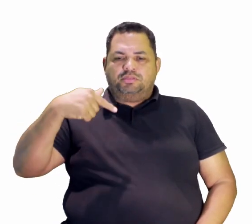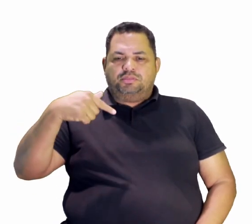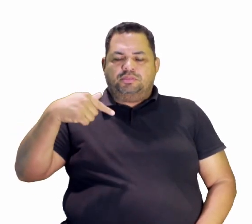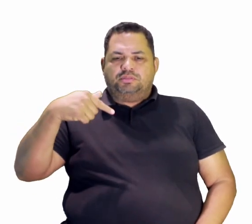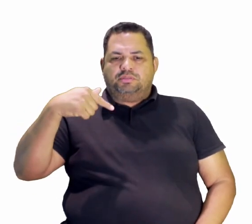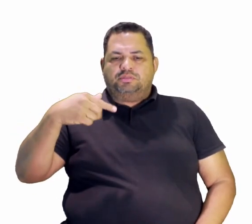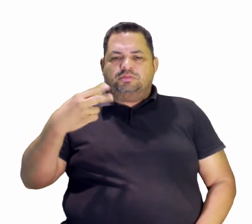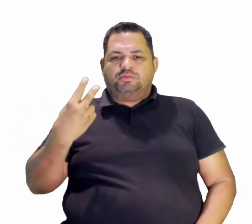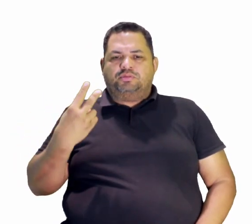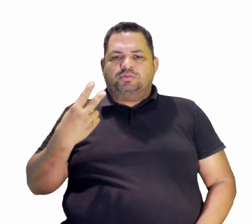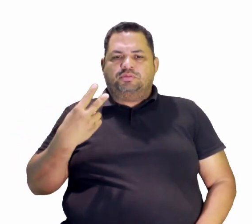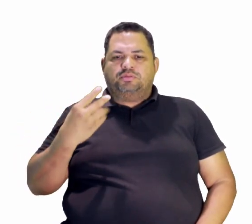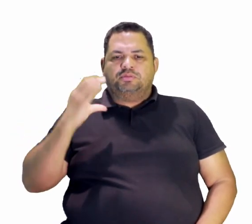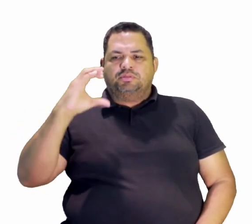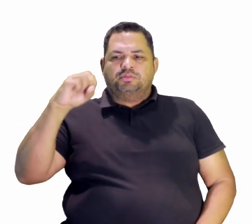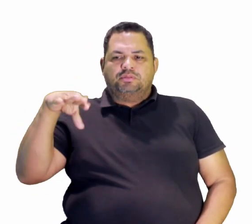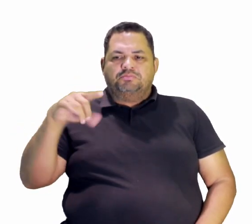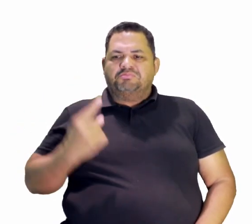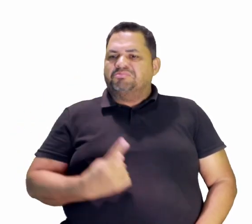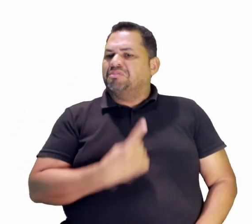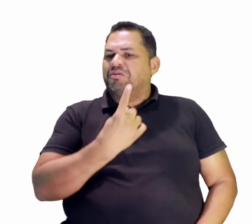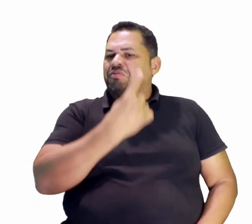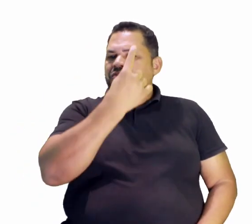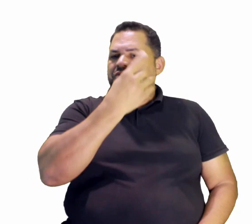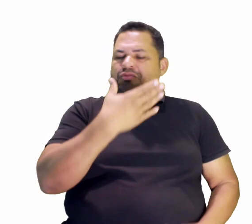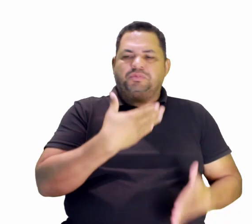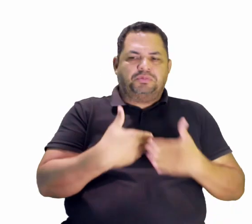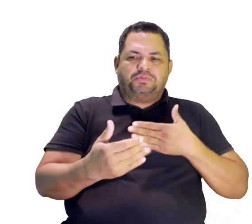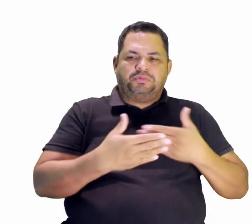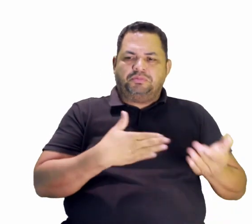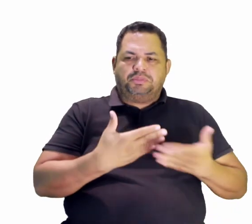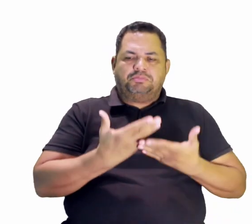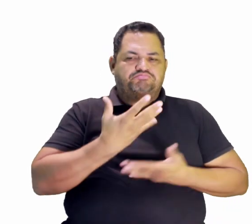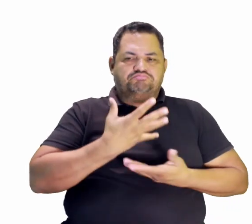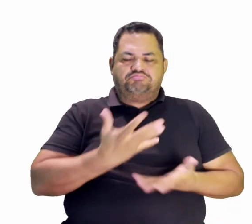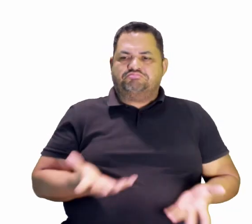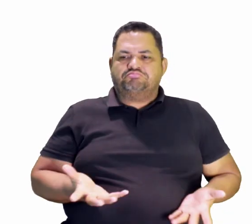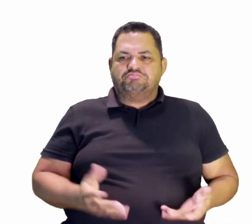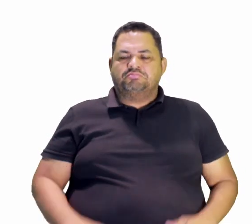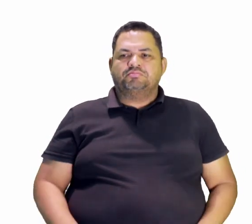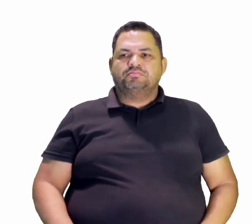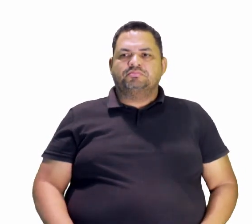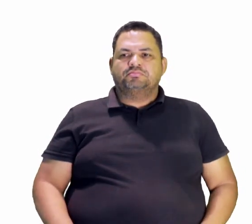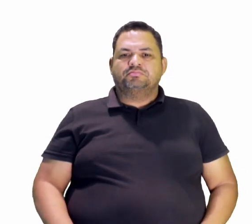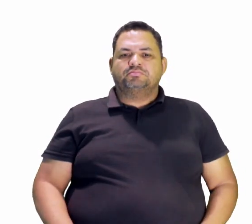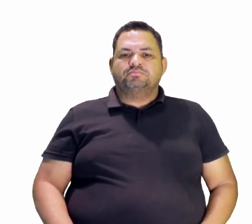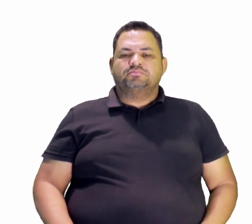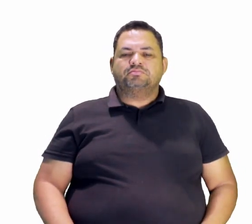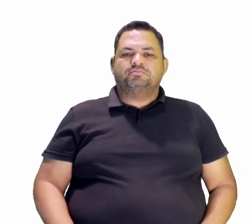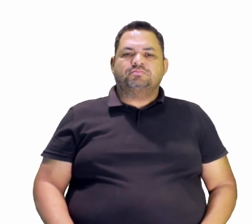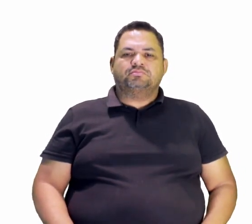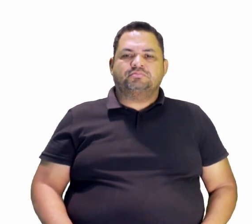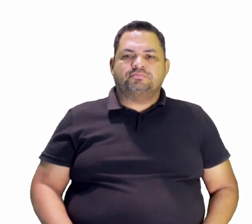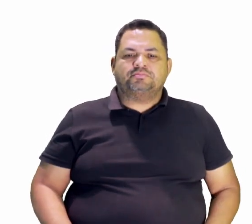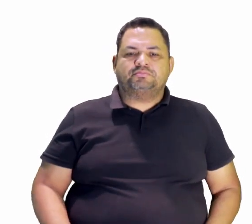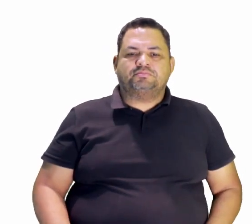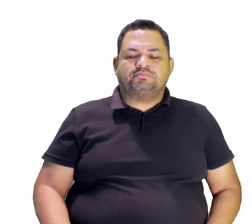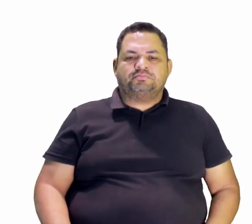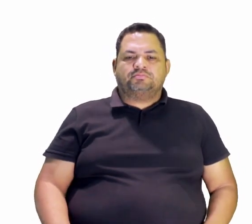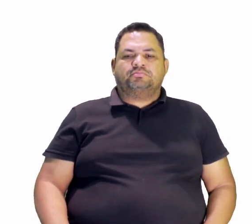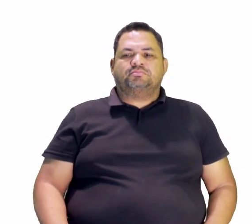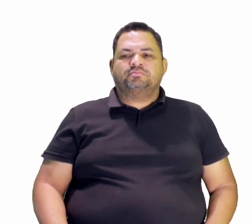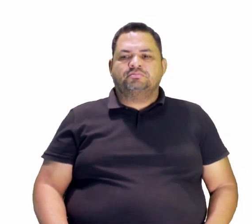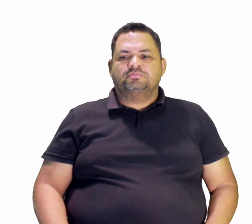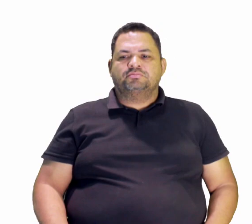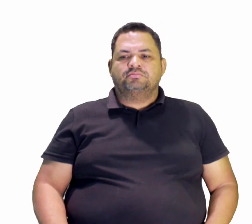ela está deitada, em pé, isso é o tamanho dela, que a gente chama de altura, né? Certo? Então, nesse caso, comprimento